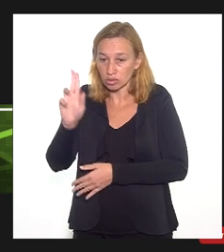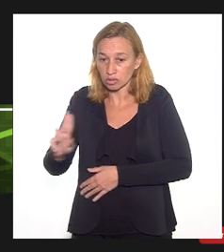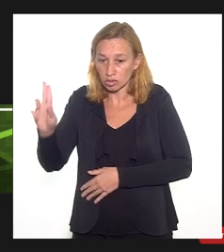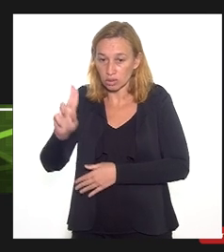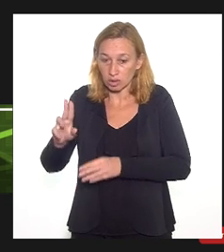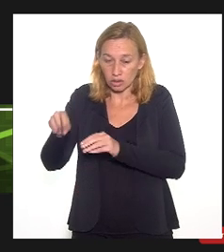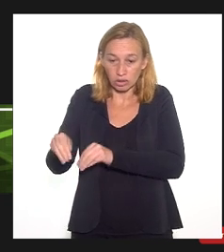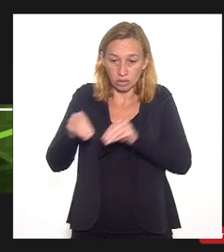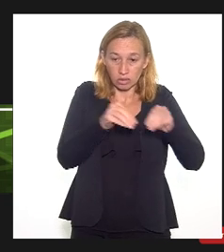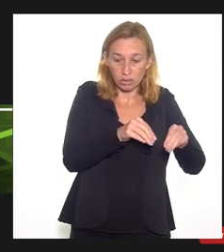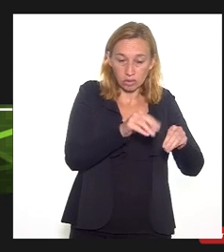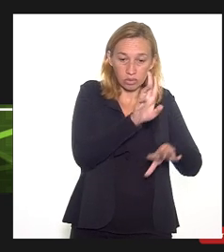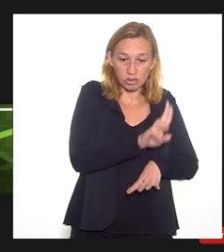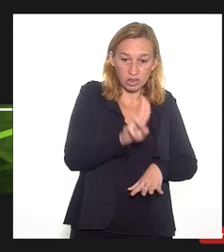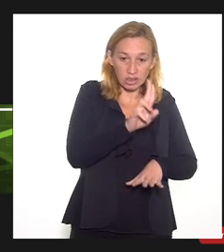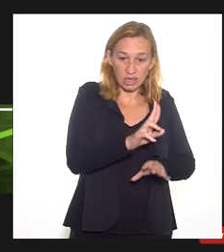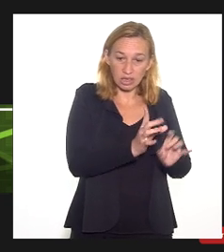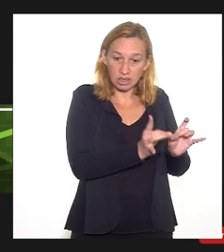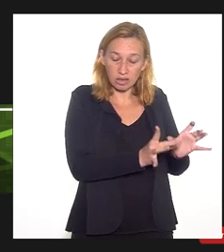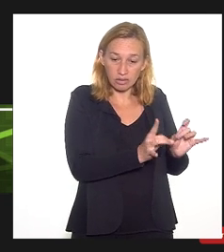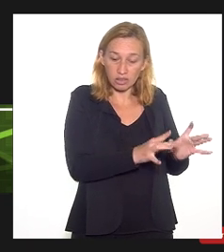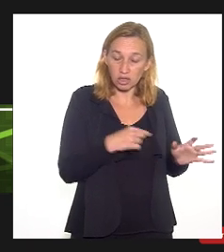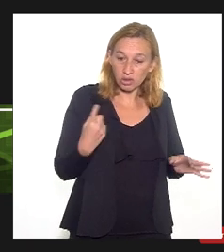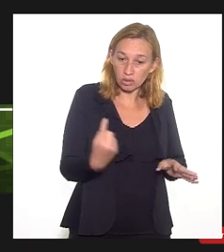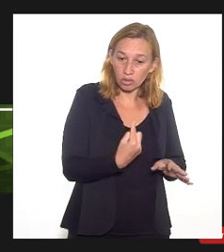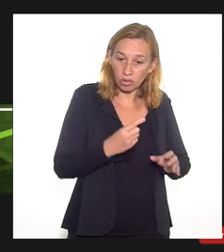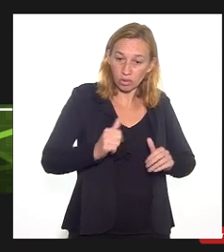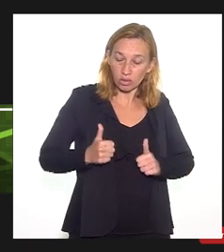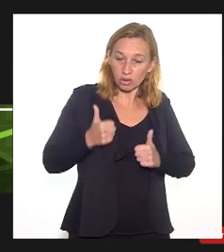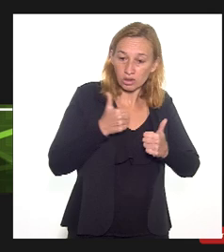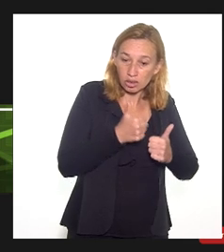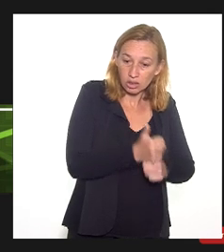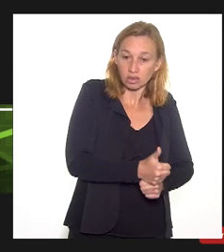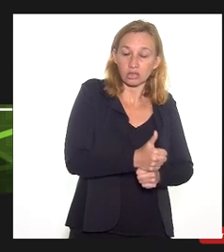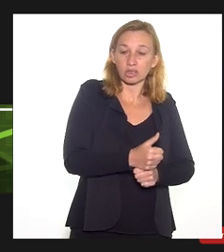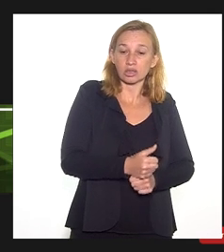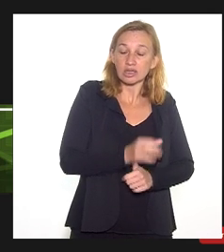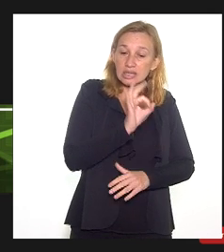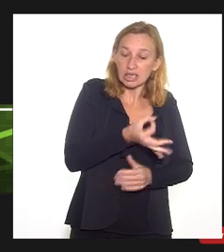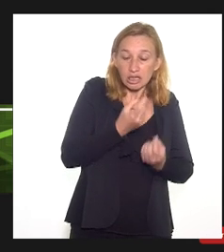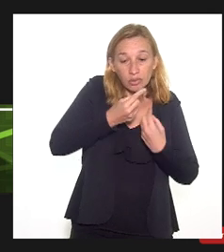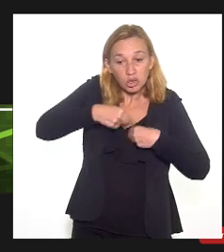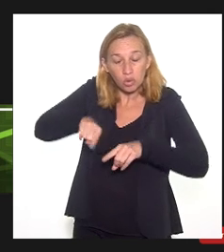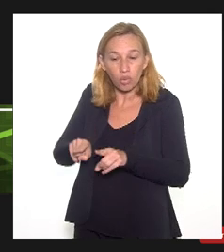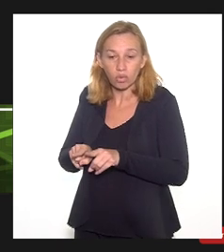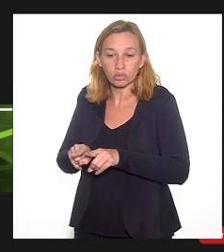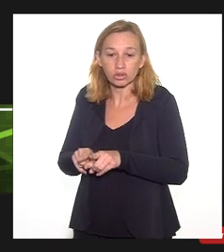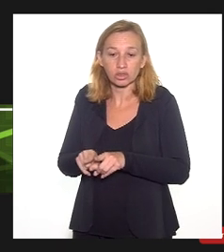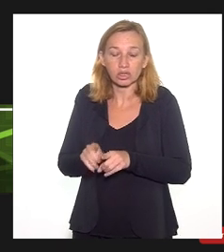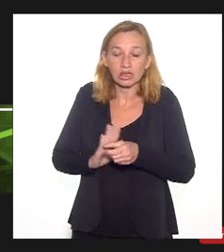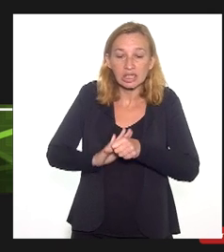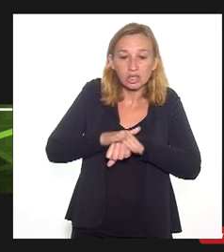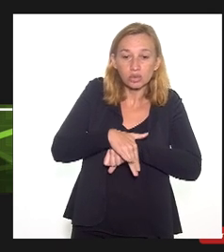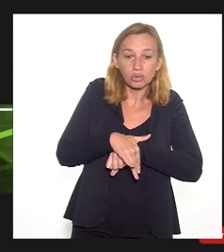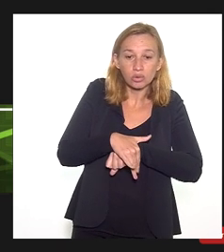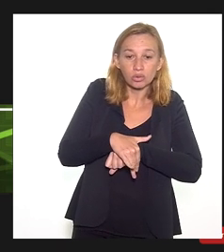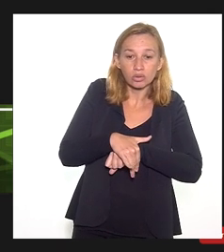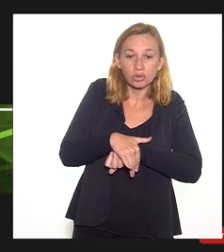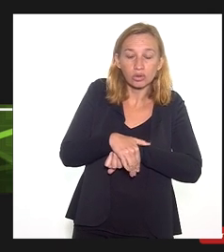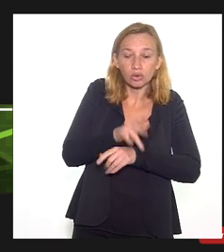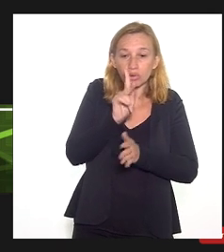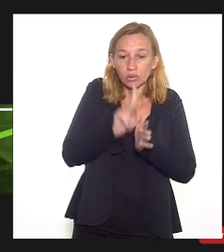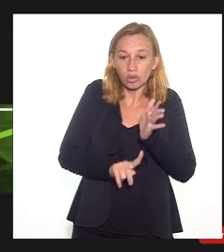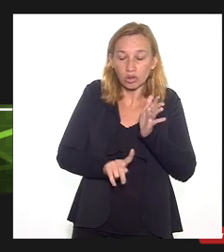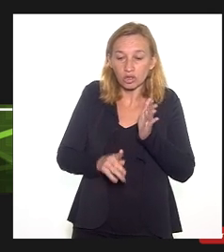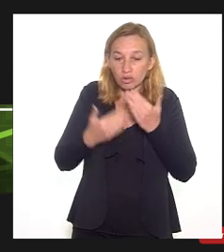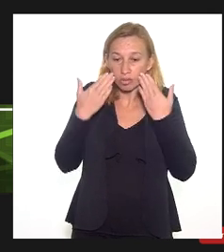universidade privada nós do Correnteza nos posicionamos veementemente contra isso na noite em que esse projeto